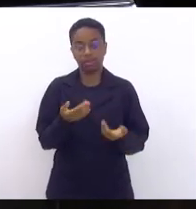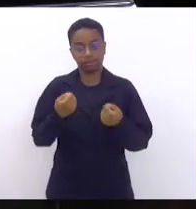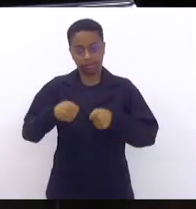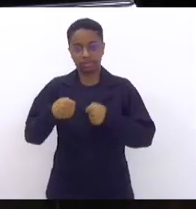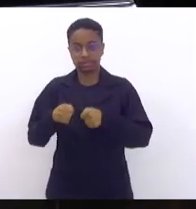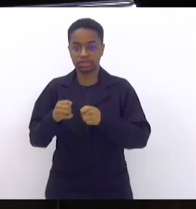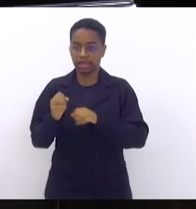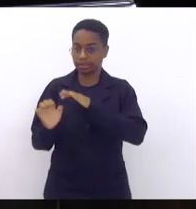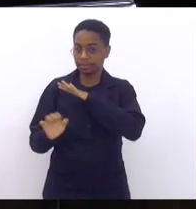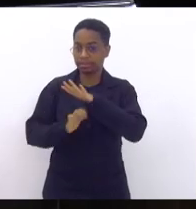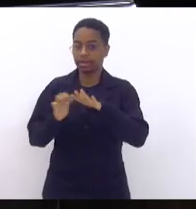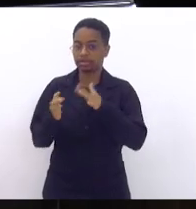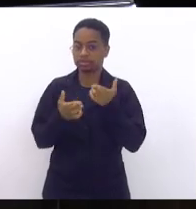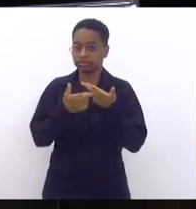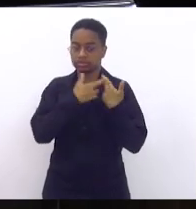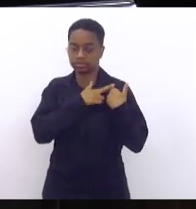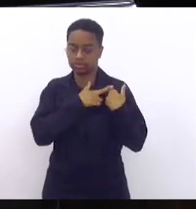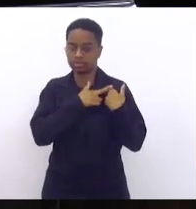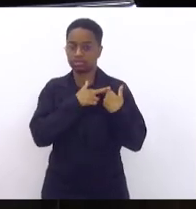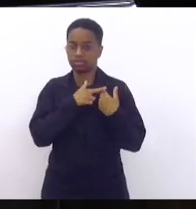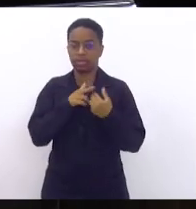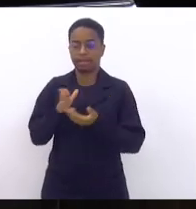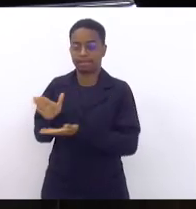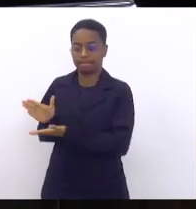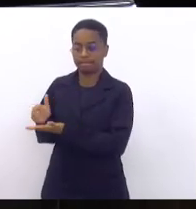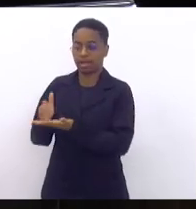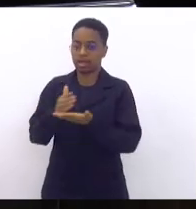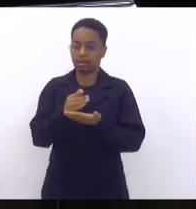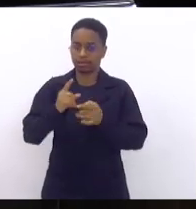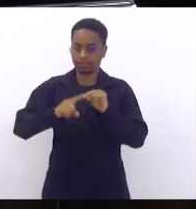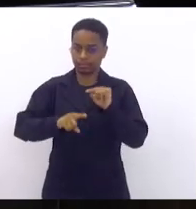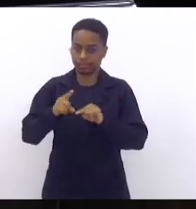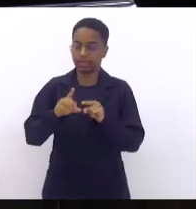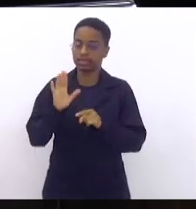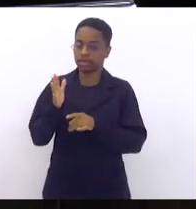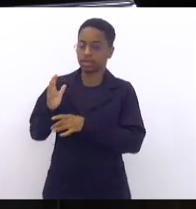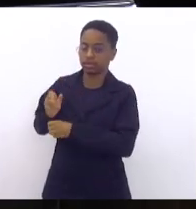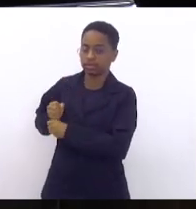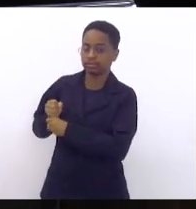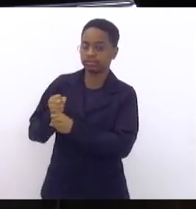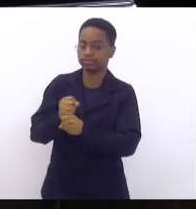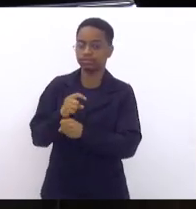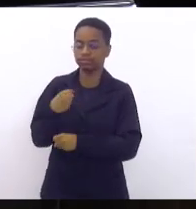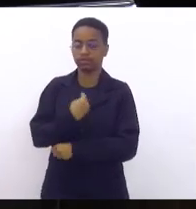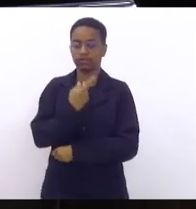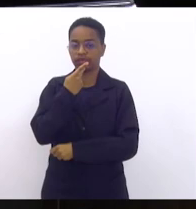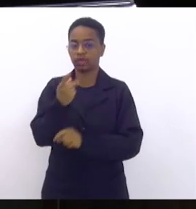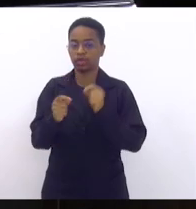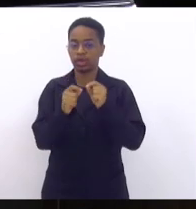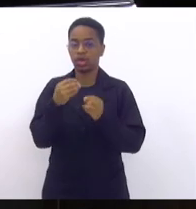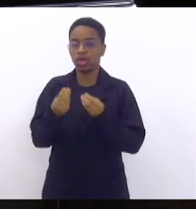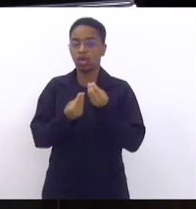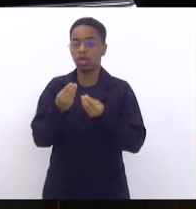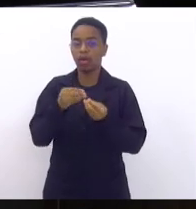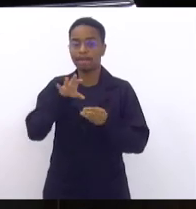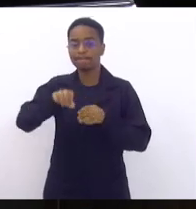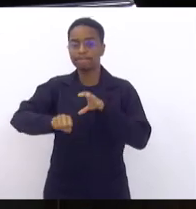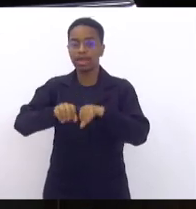cooperativa durante muitos anos a gente falou sobre a coleta do lixo Urbano